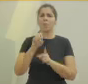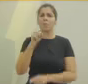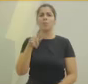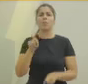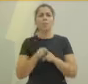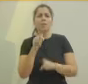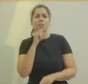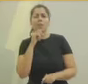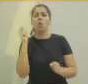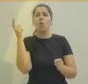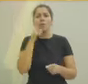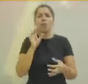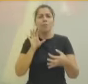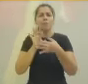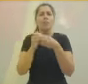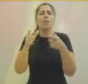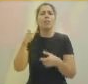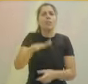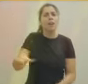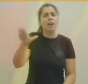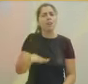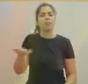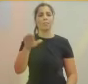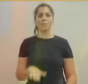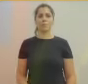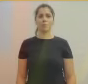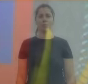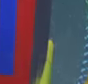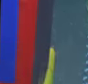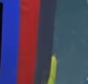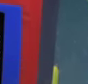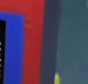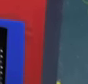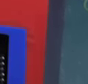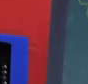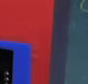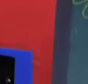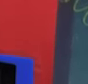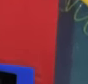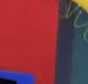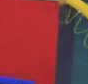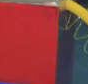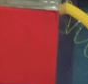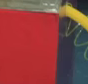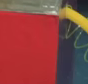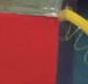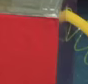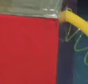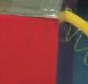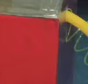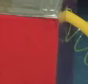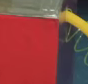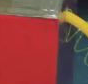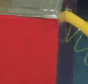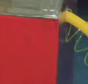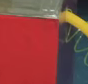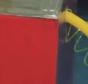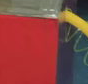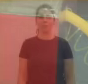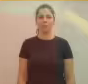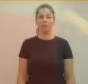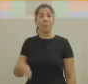a criança. Robô Mária. Feito com caixas, molas, cabos, papéis coloridos e laminados. Tem uma peruca rosa e amarela e um monitor